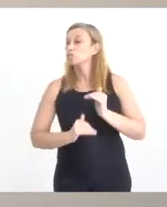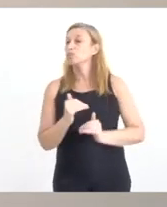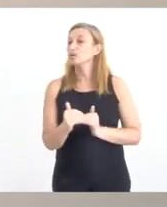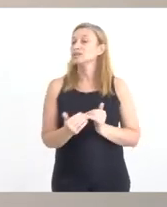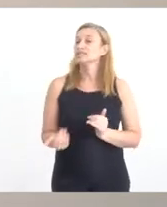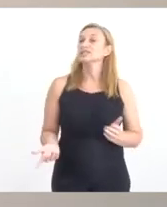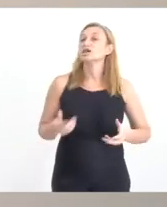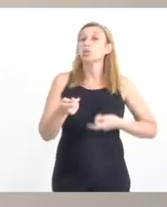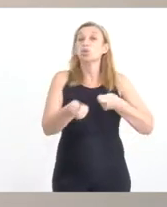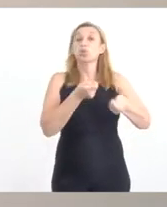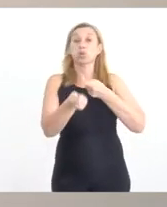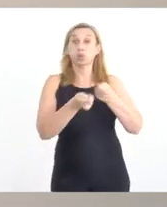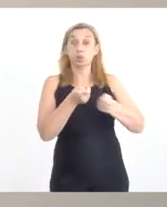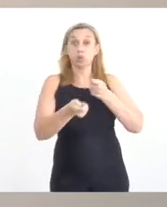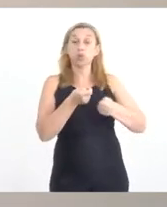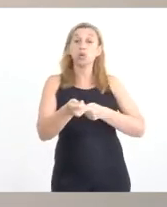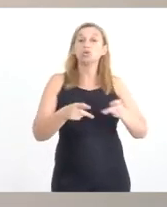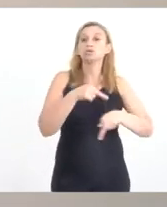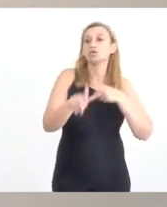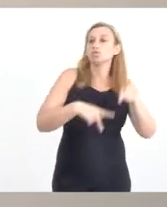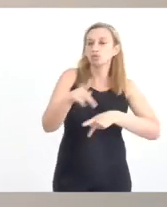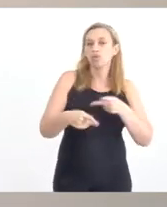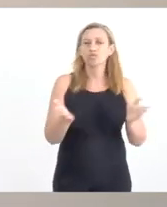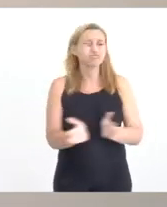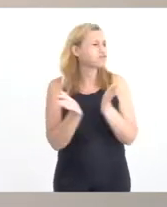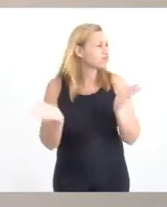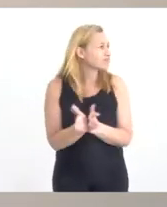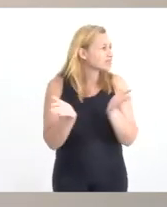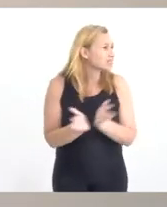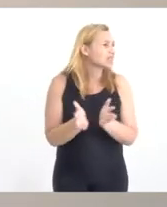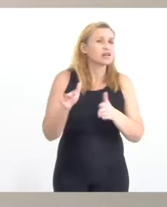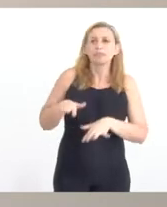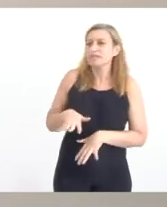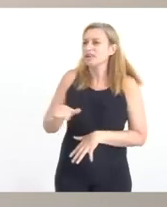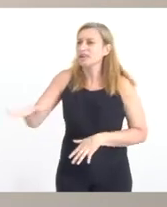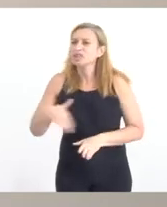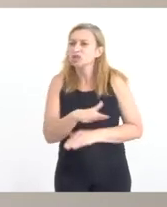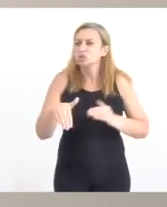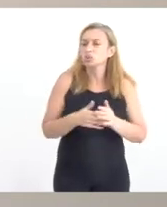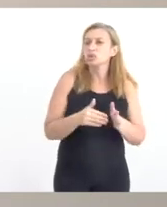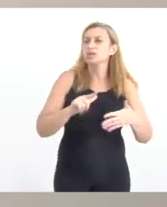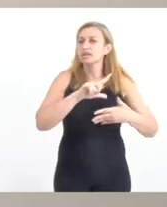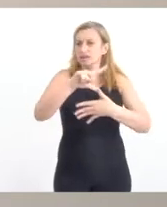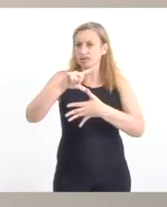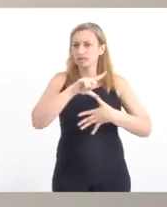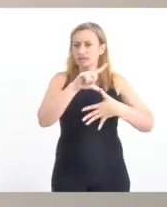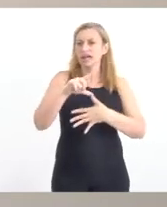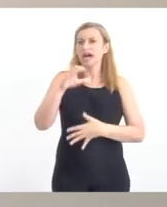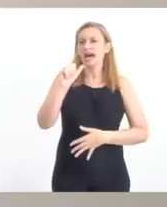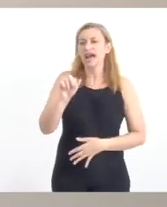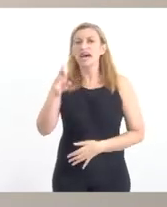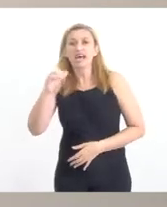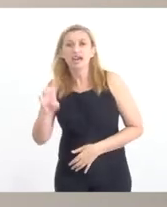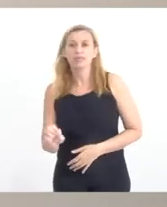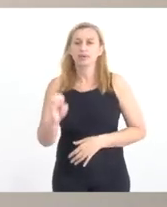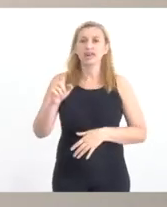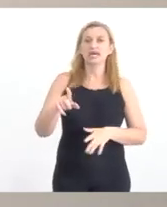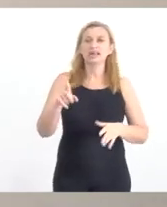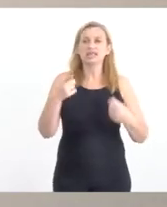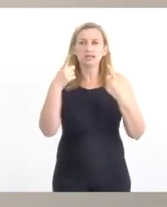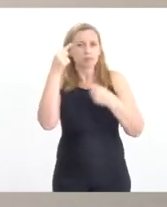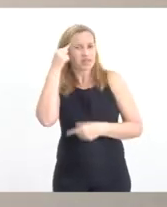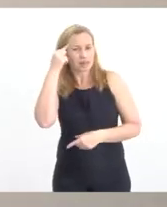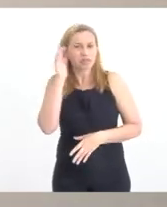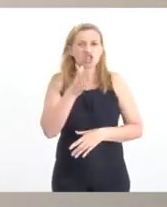também de controle das populações empobrecidas as Periferia em toda América Latina e do Caribe Então essa